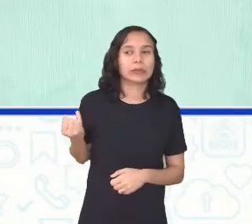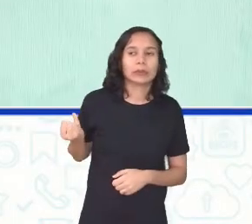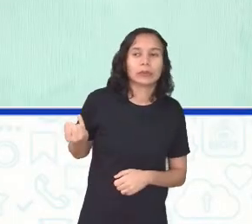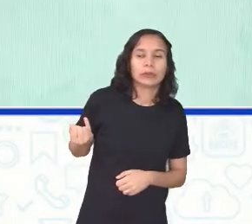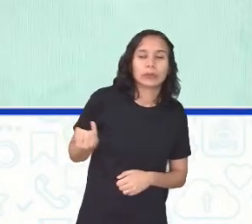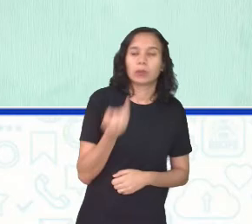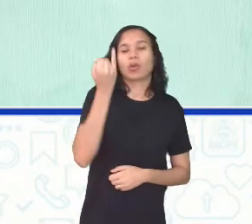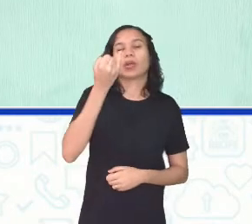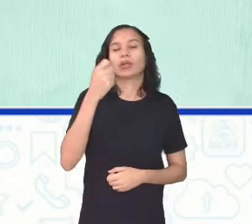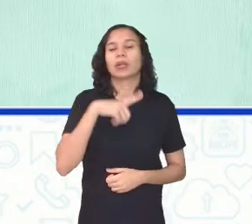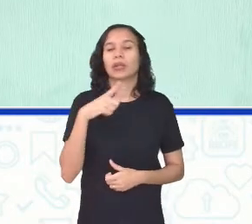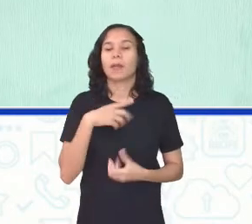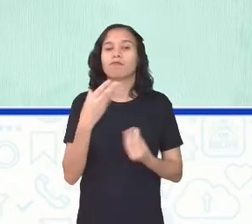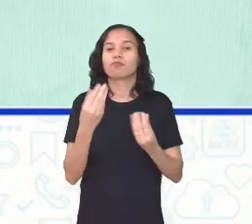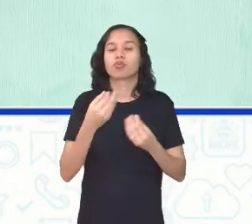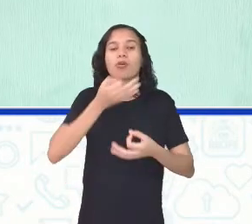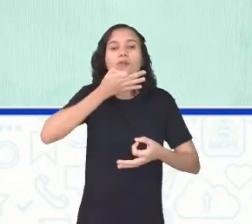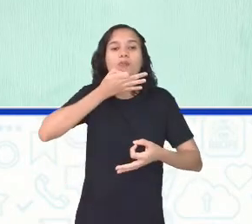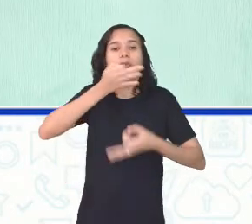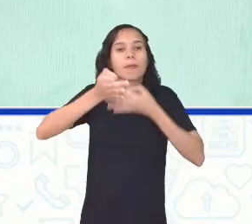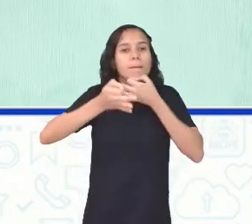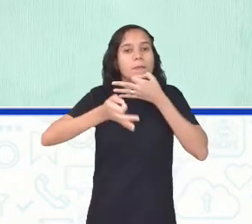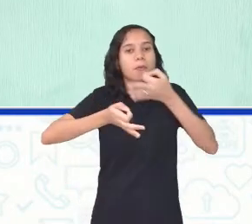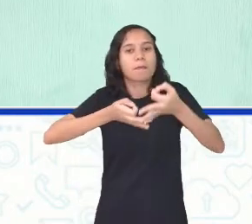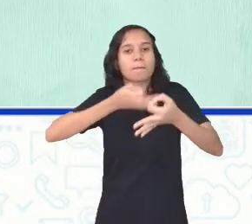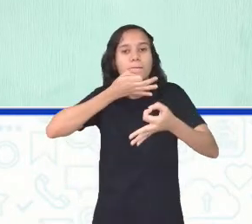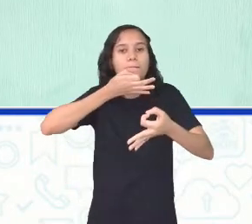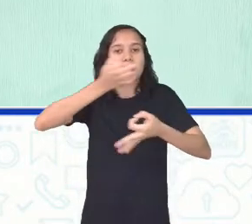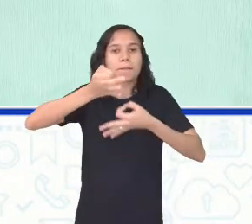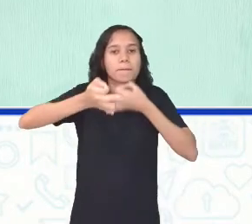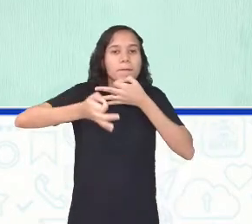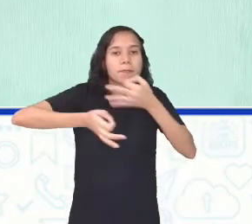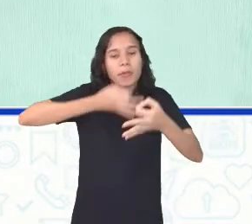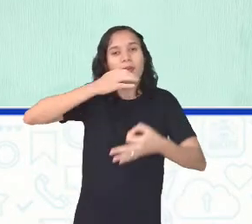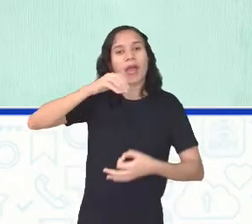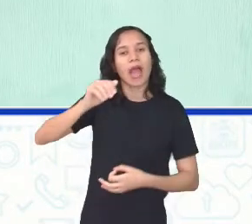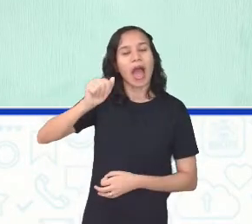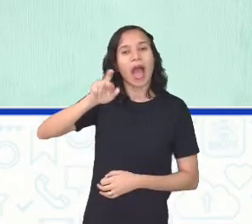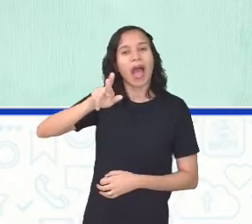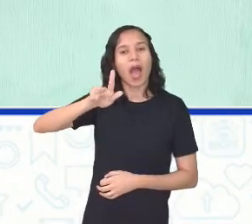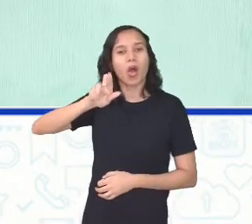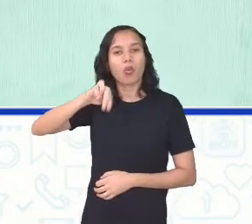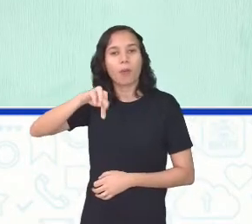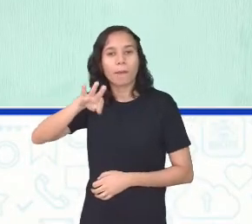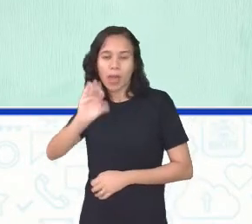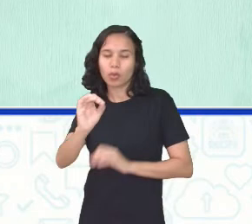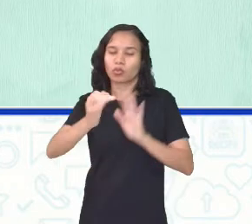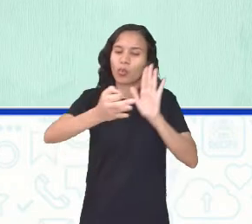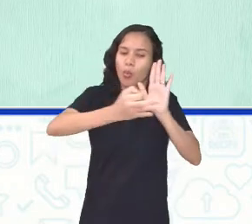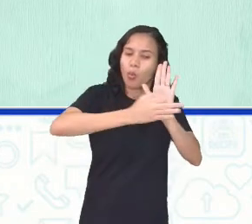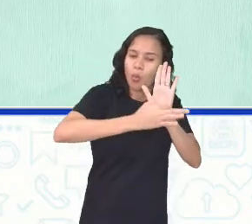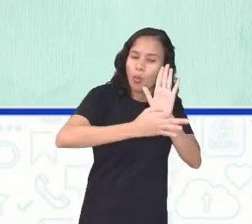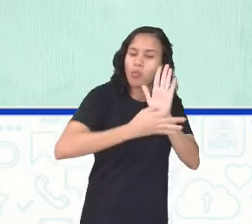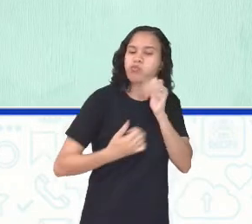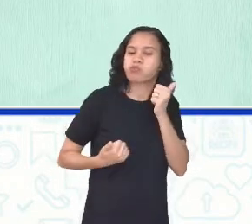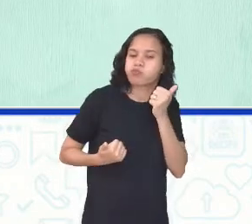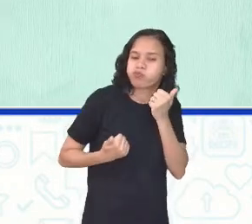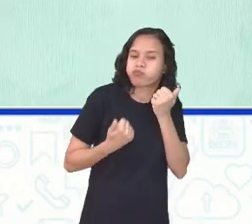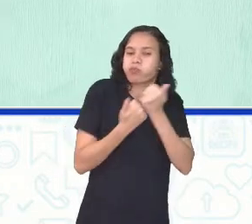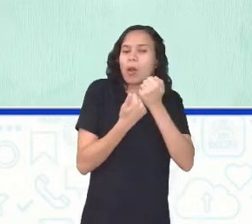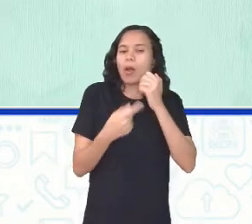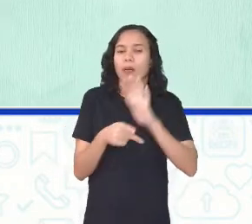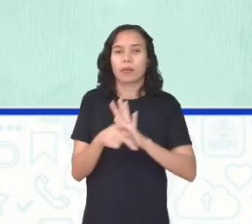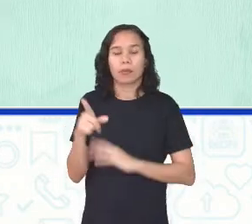essencialmente argumentativo. O tempo todo a professora Cláudia e eu estávamos aqui argumentando com